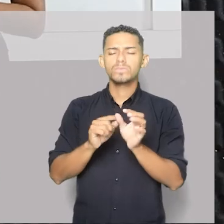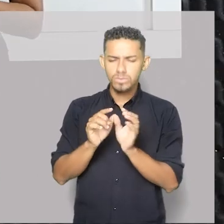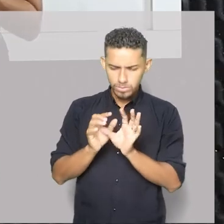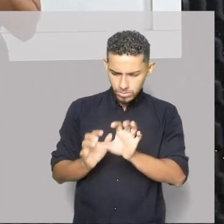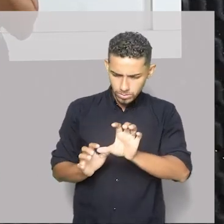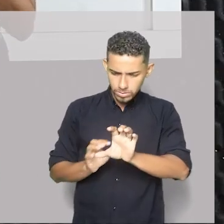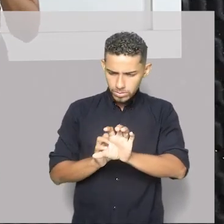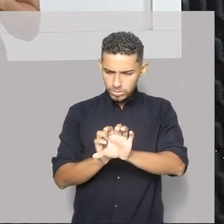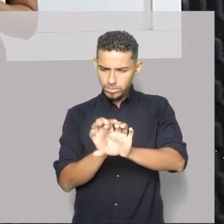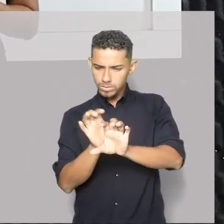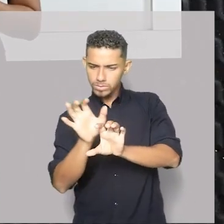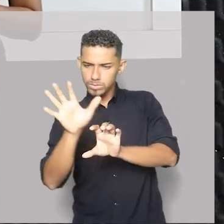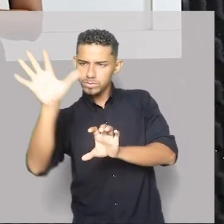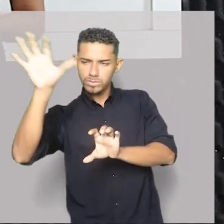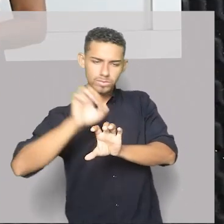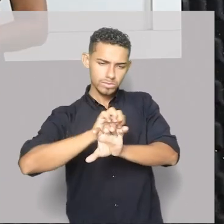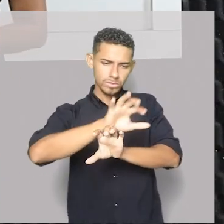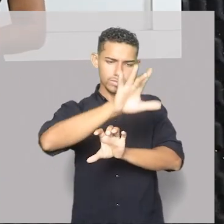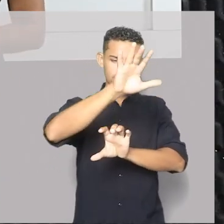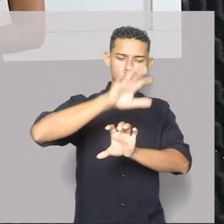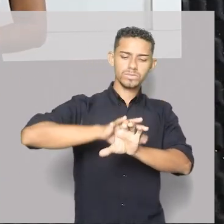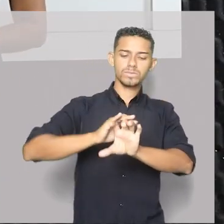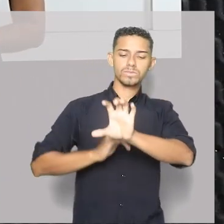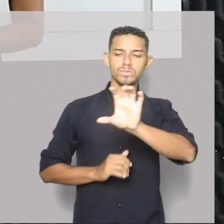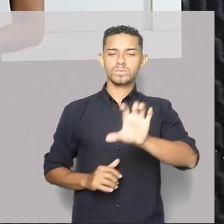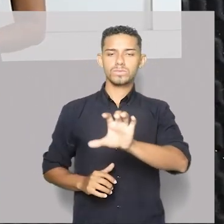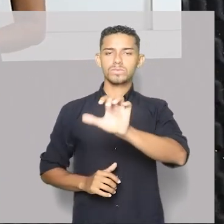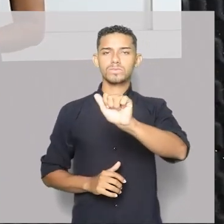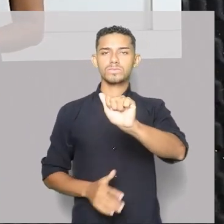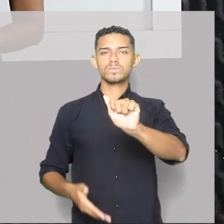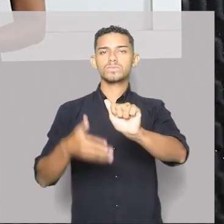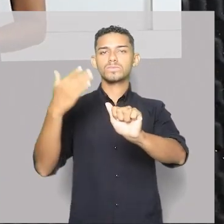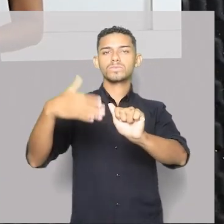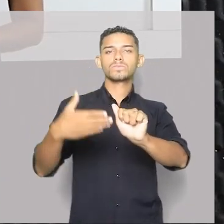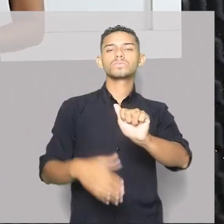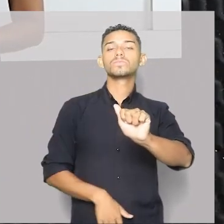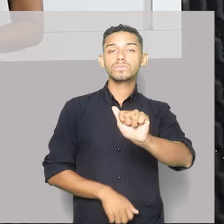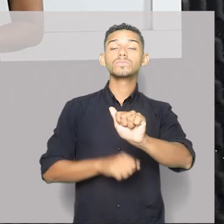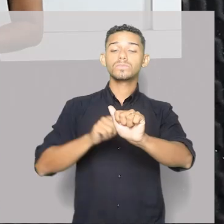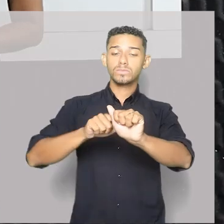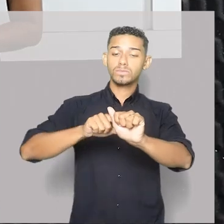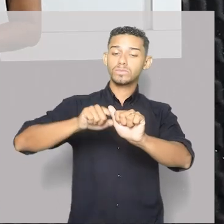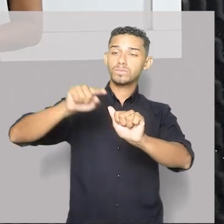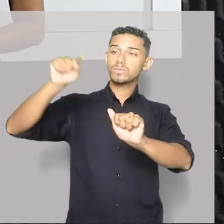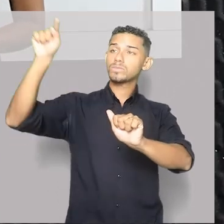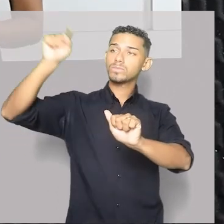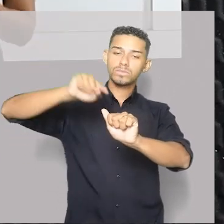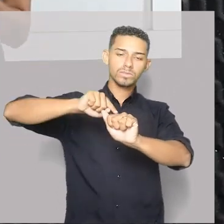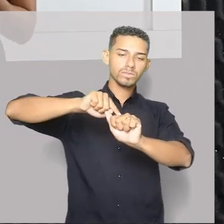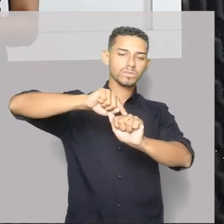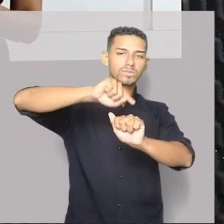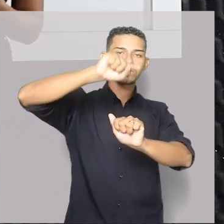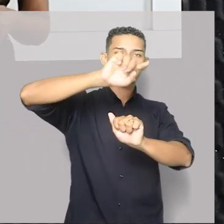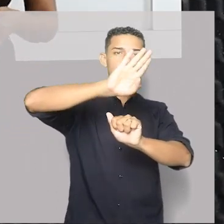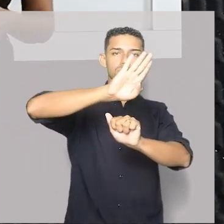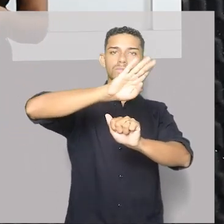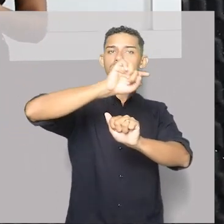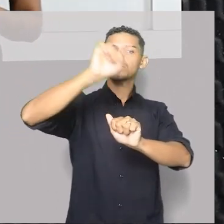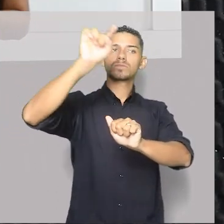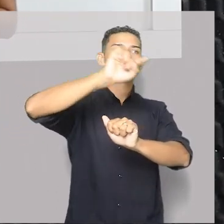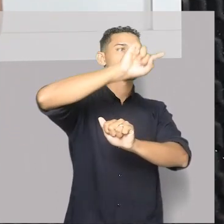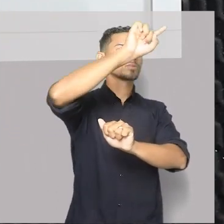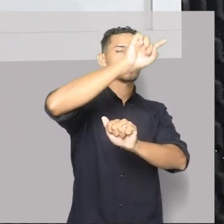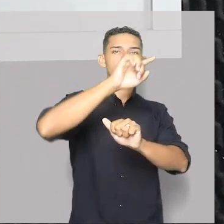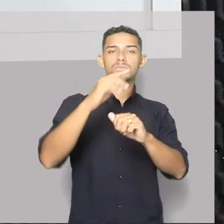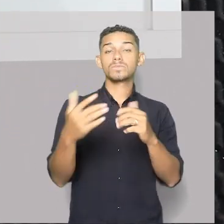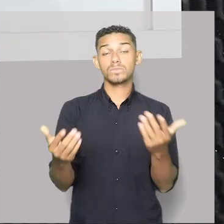vindo desse mesmo local? Exatamente, ó, lá embaixo, que é desse ponto A. Eu poderia dizer para